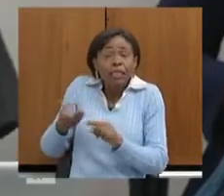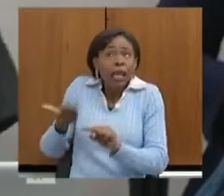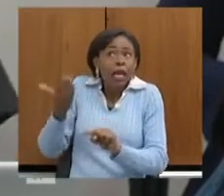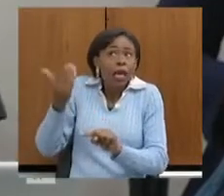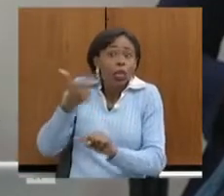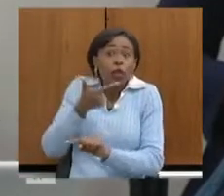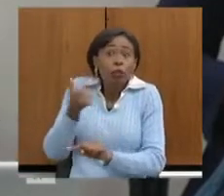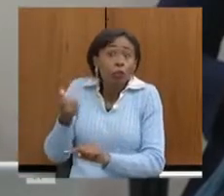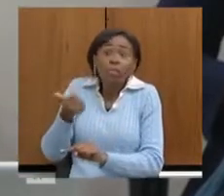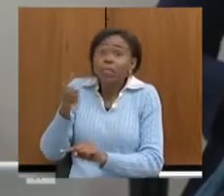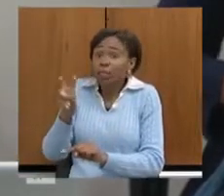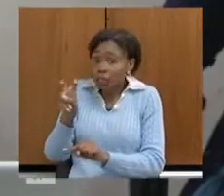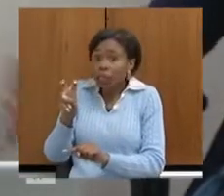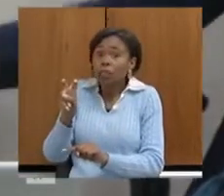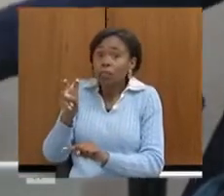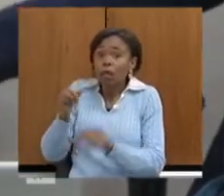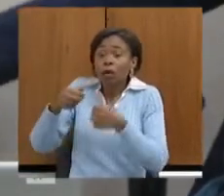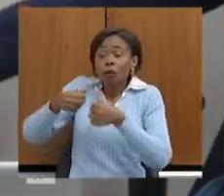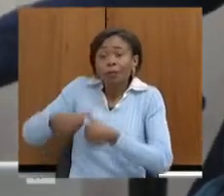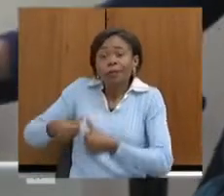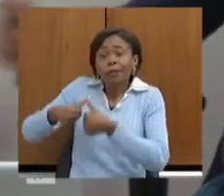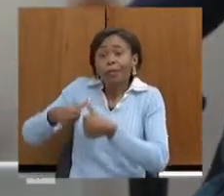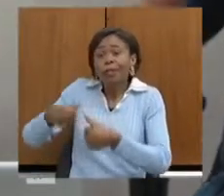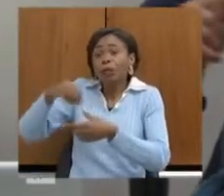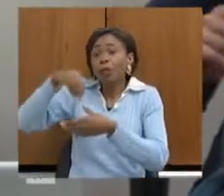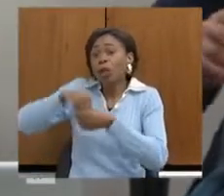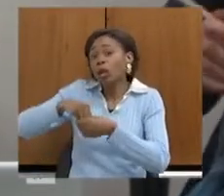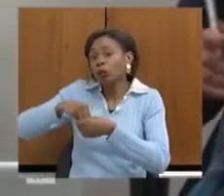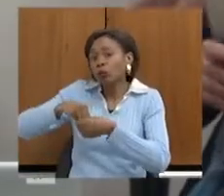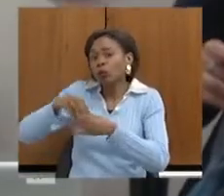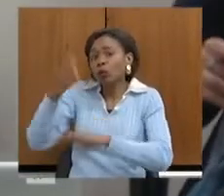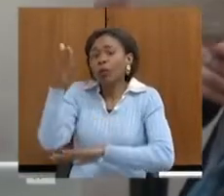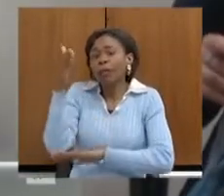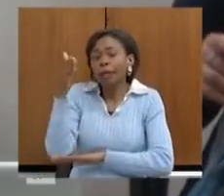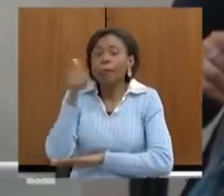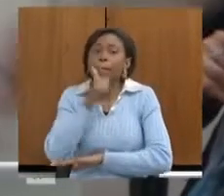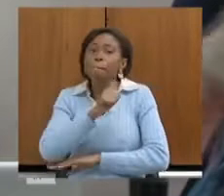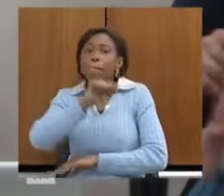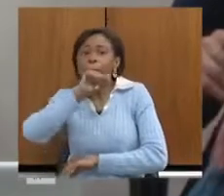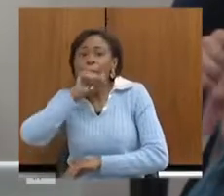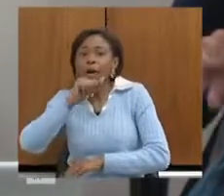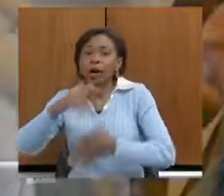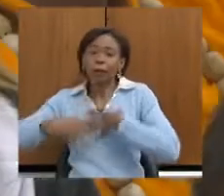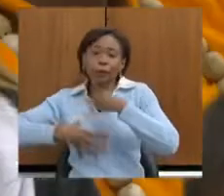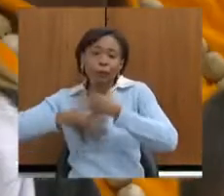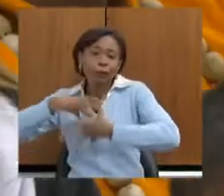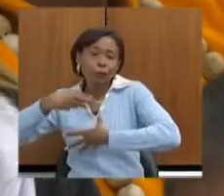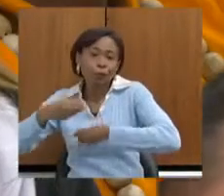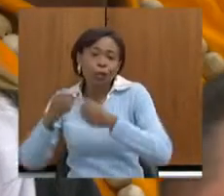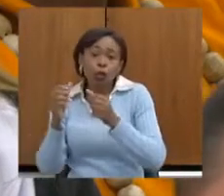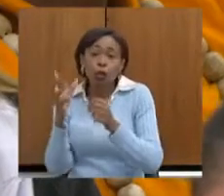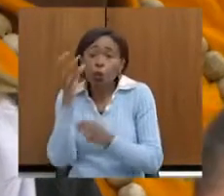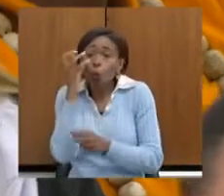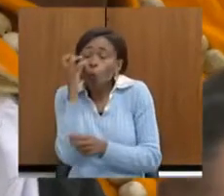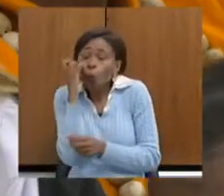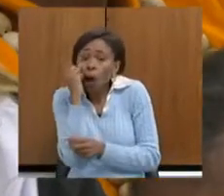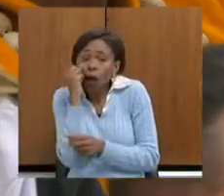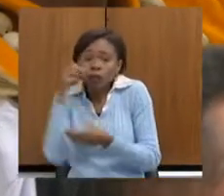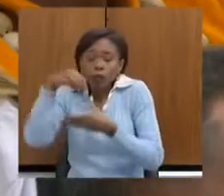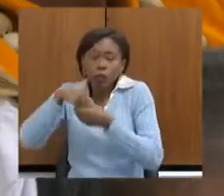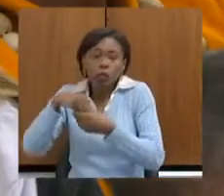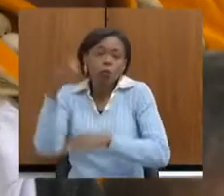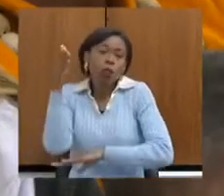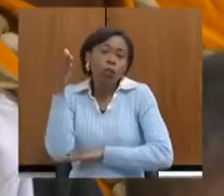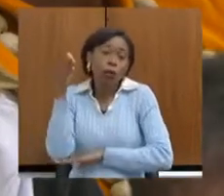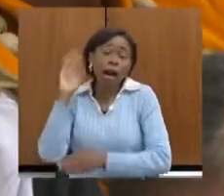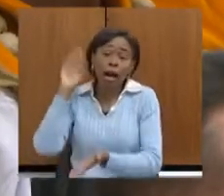inclusive nós escutamos pessoas que estão orando a mãe com os seus filhos no quarto de hotel até hoje tá uma